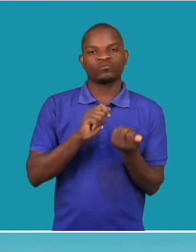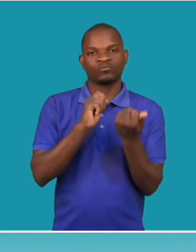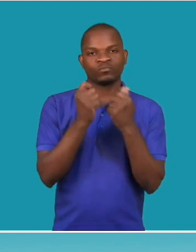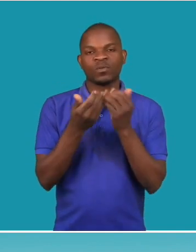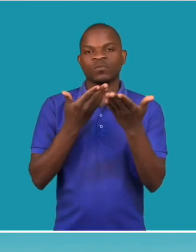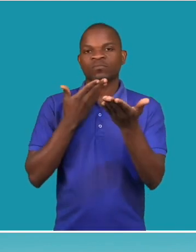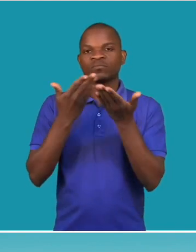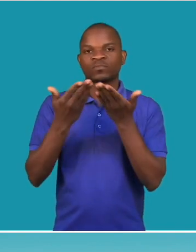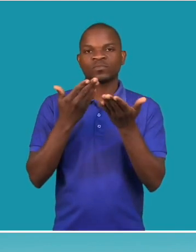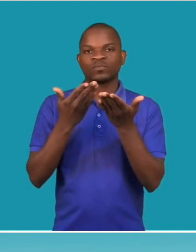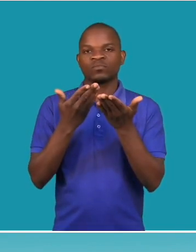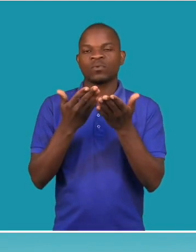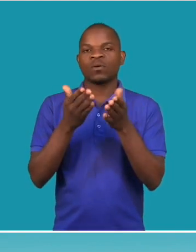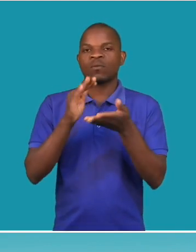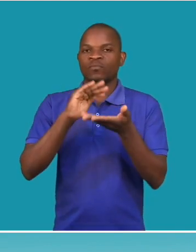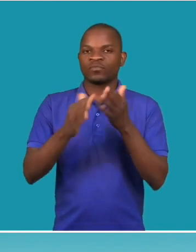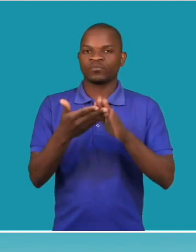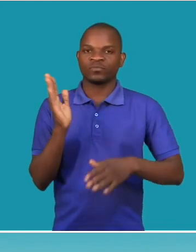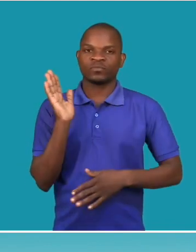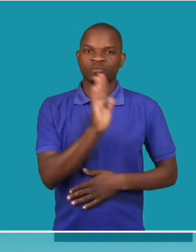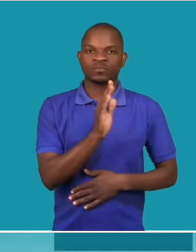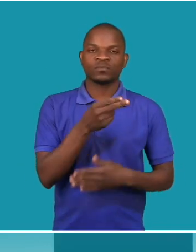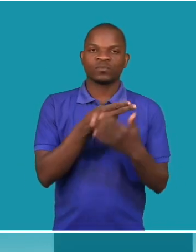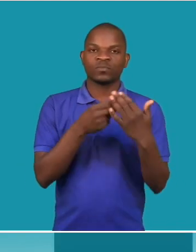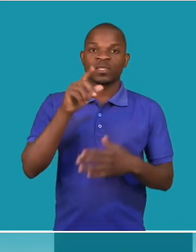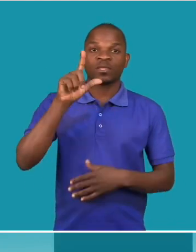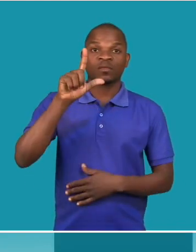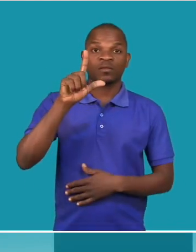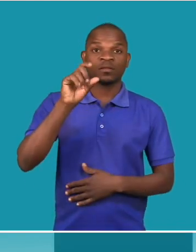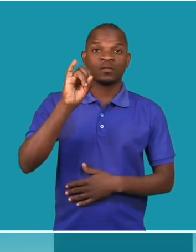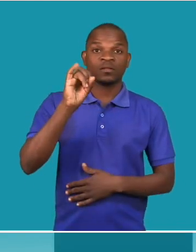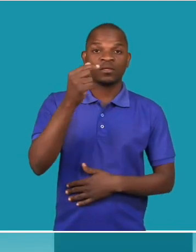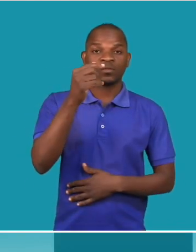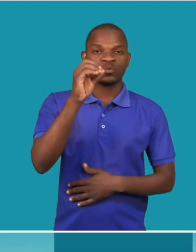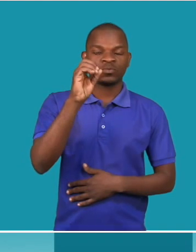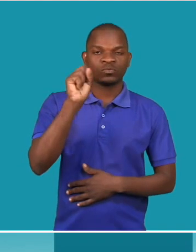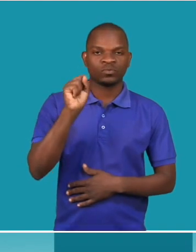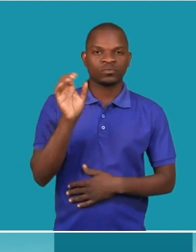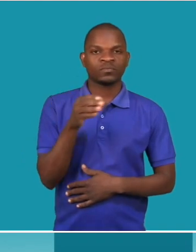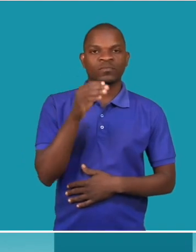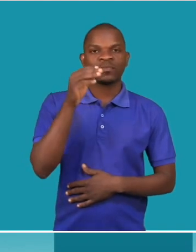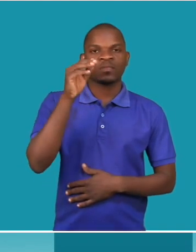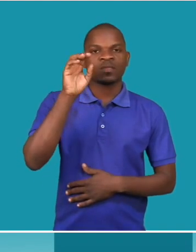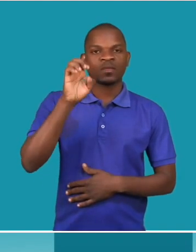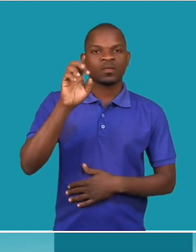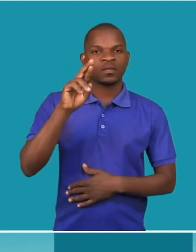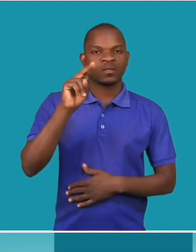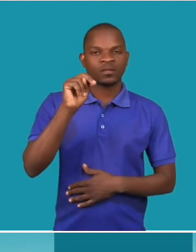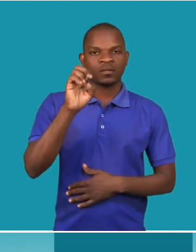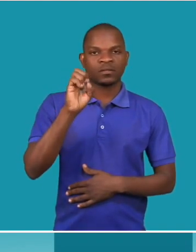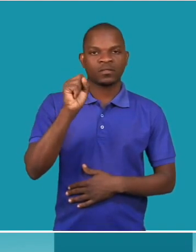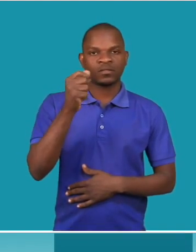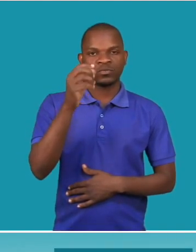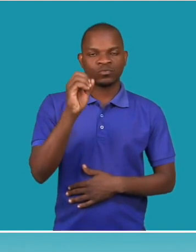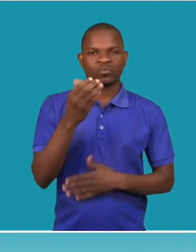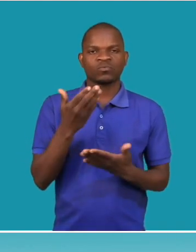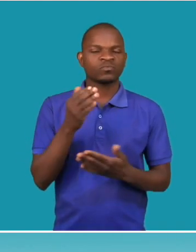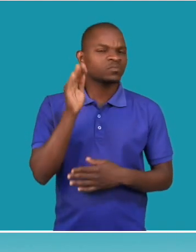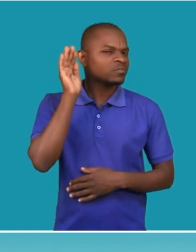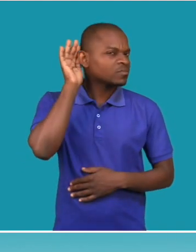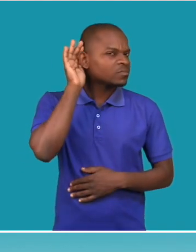momento com um monitor, chama-se Litos Ernesto, vamos perceber um pouco como